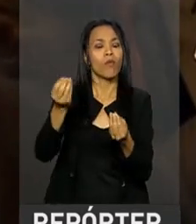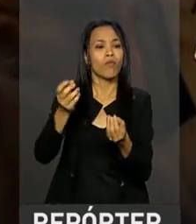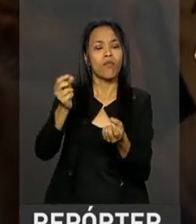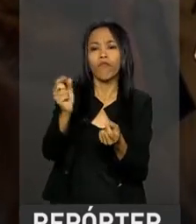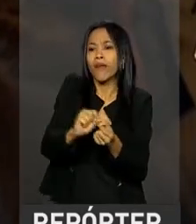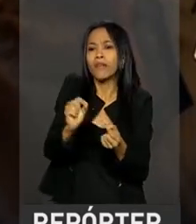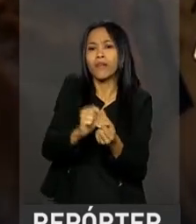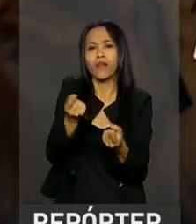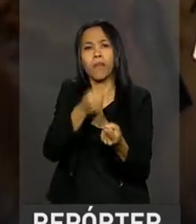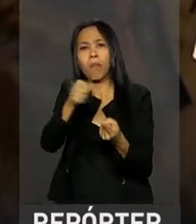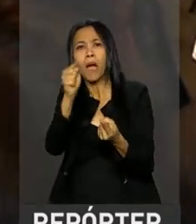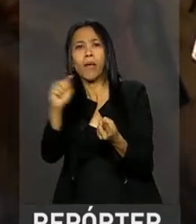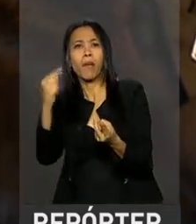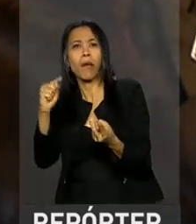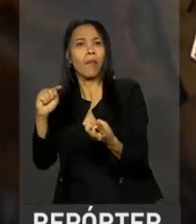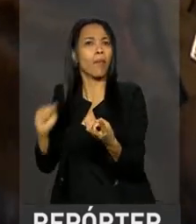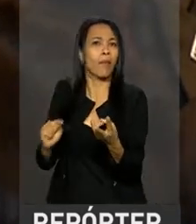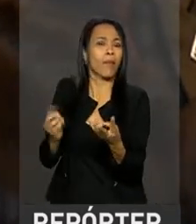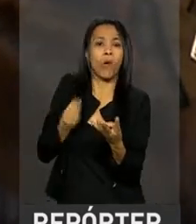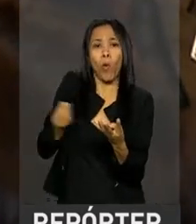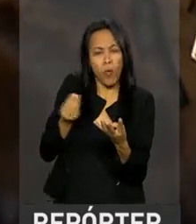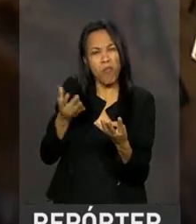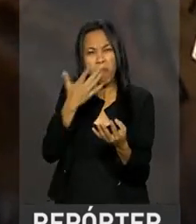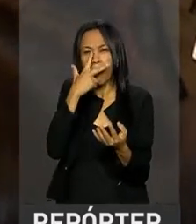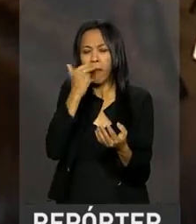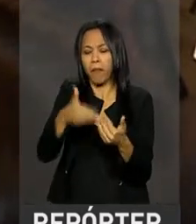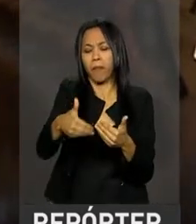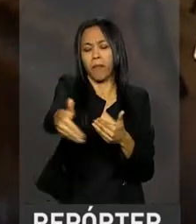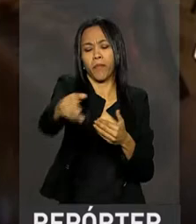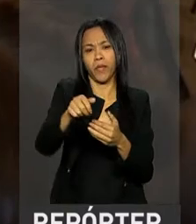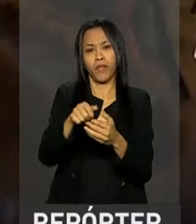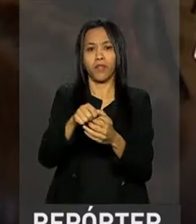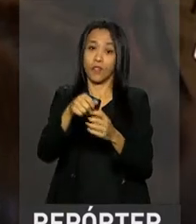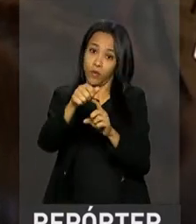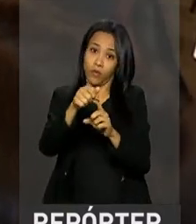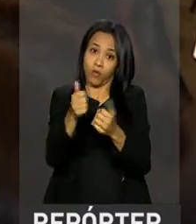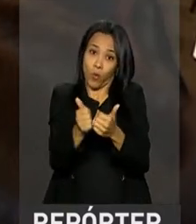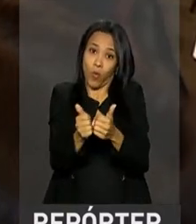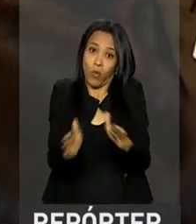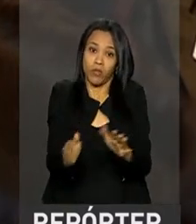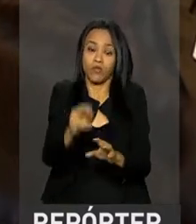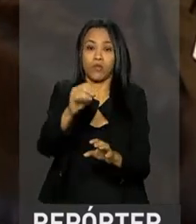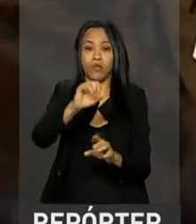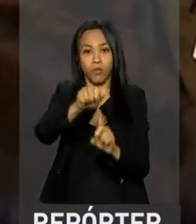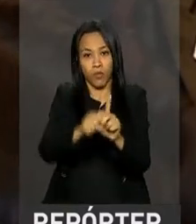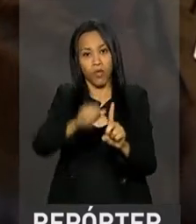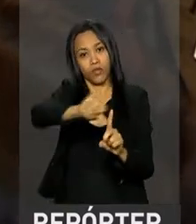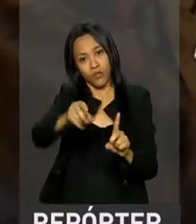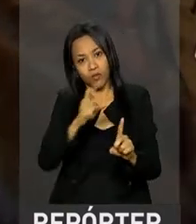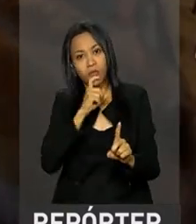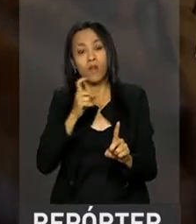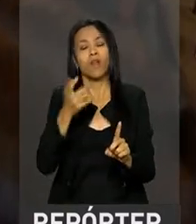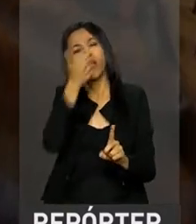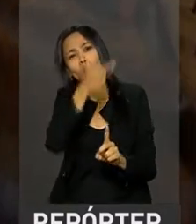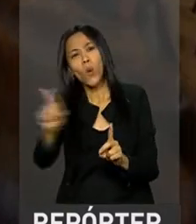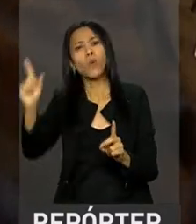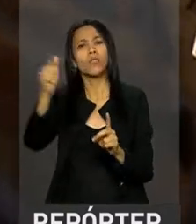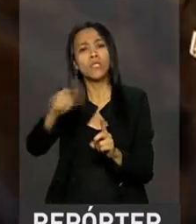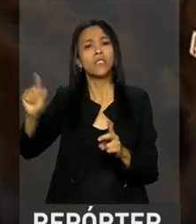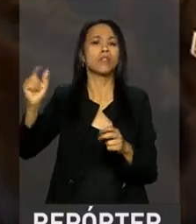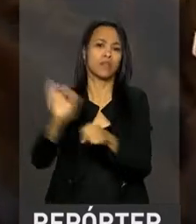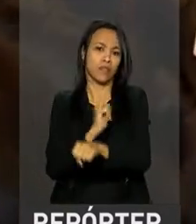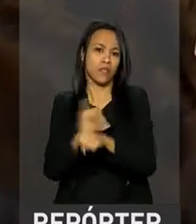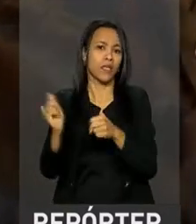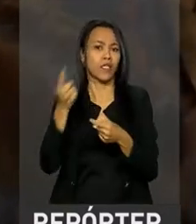só saberemos depois dessa discussão, deve ser no início de julho. E depois temos que aprofundar aquelas medidas que são naturais num processo como